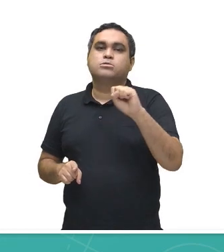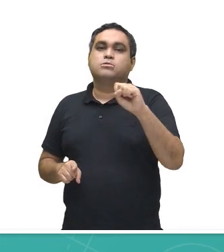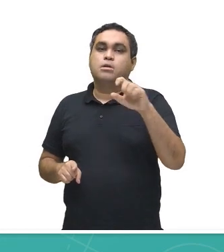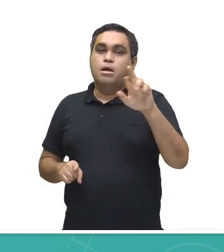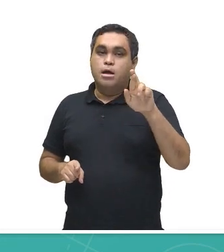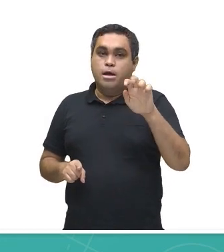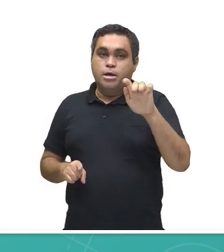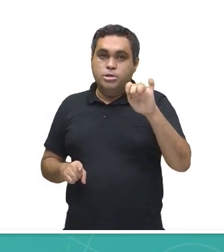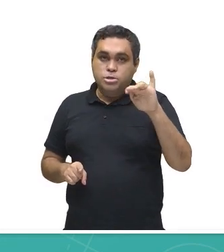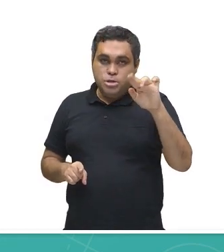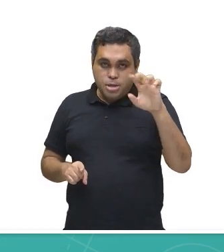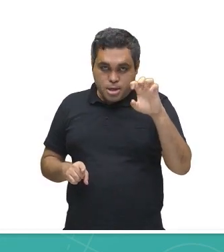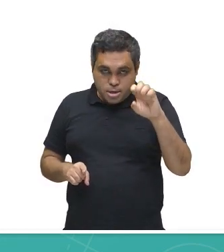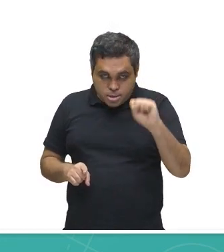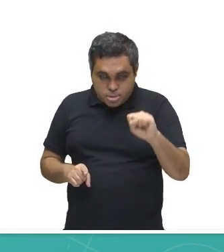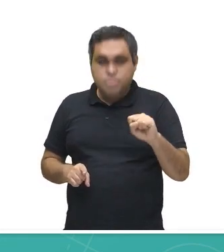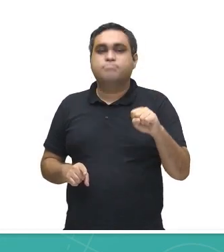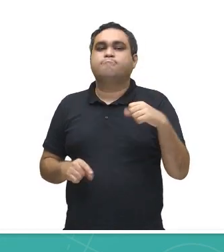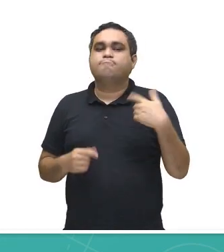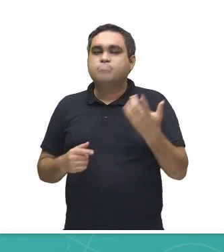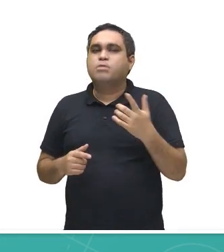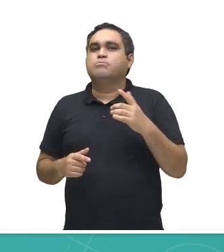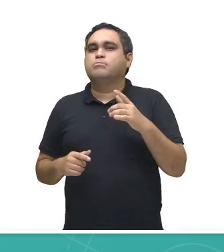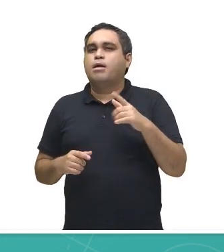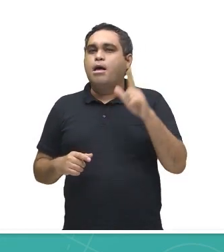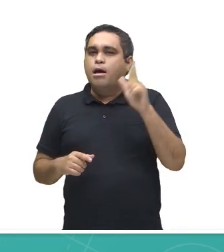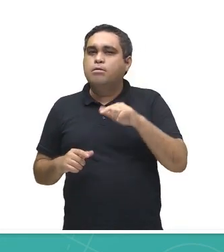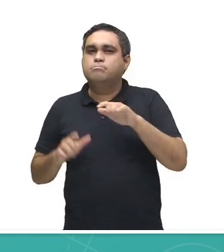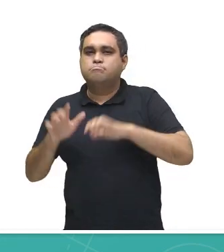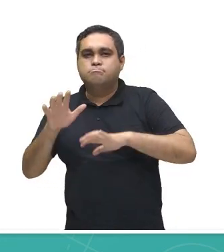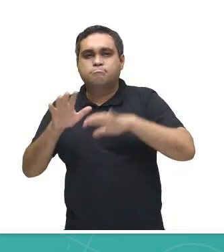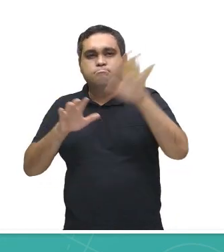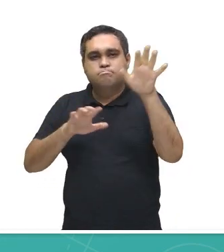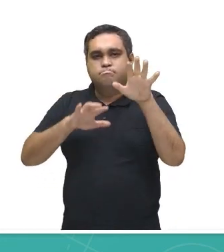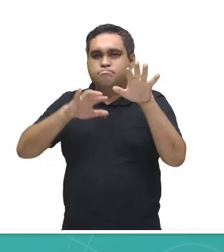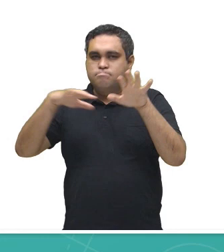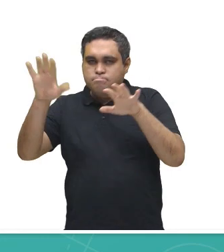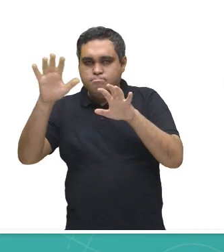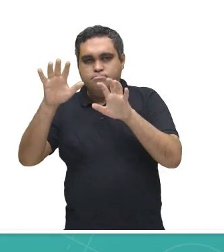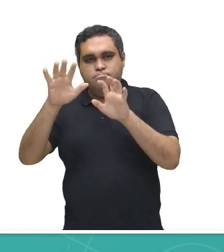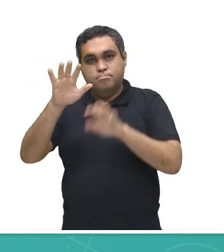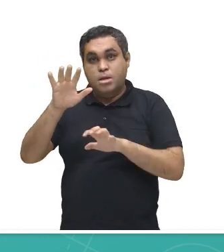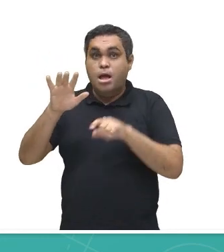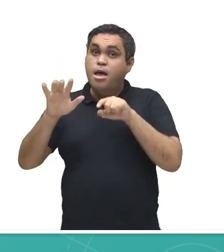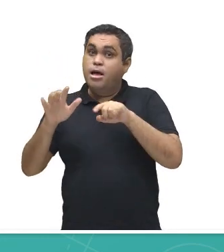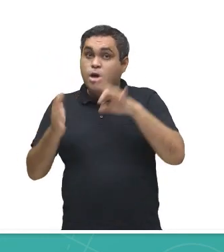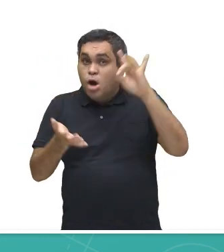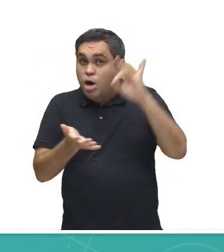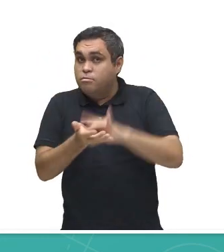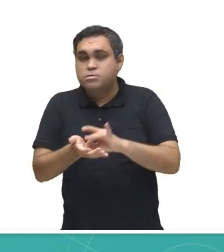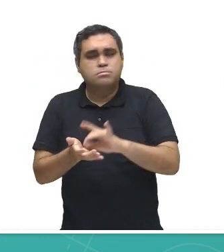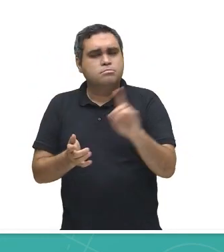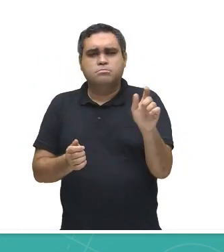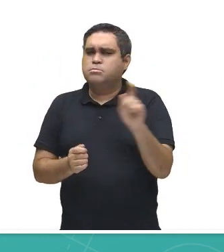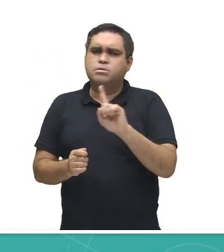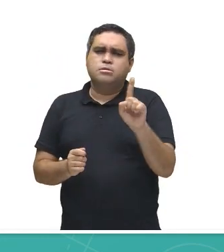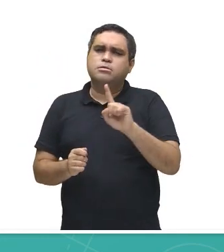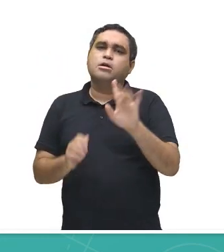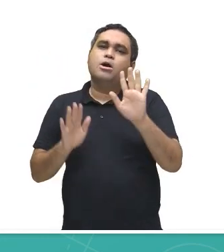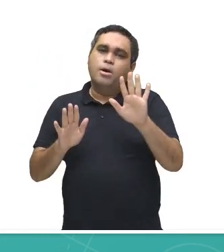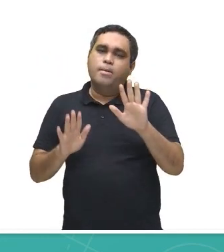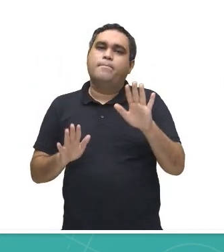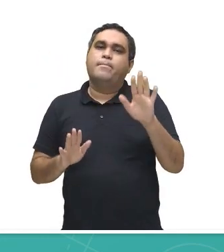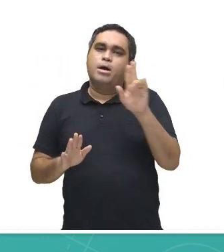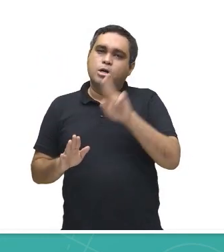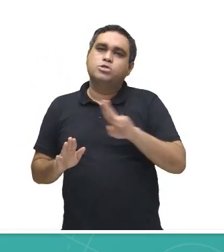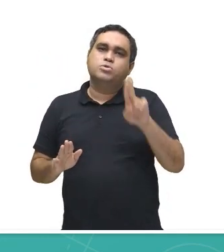geoeconômicas, tá? Vai se tratar de uma regionalização que é considerada não oficial, mas a gente utiliza bastante para os